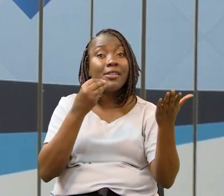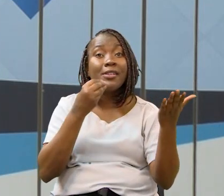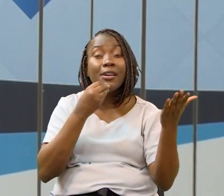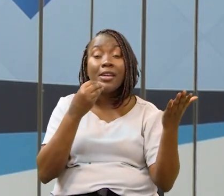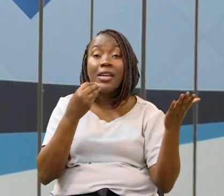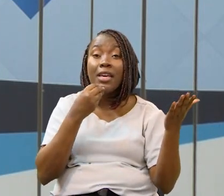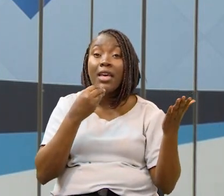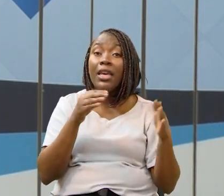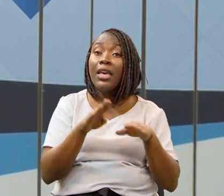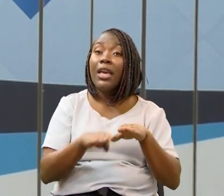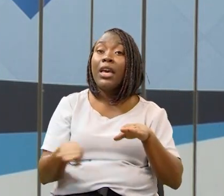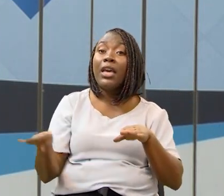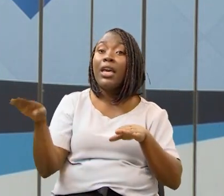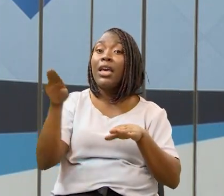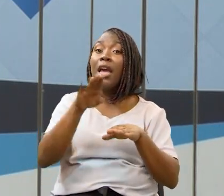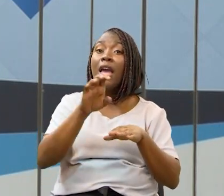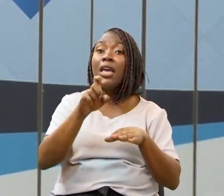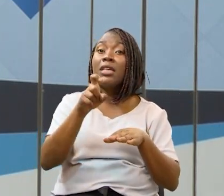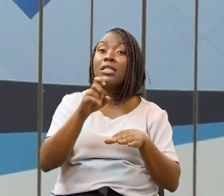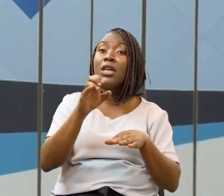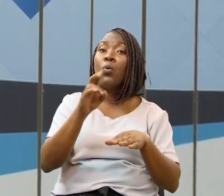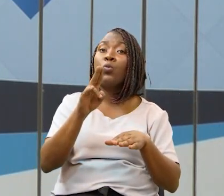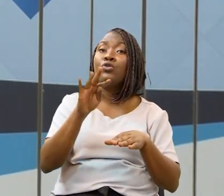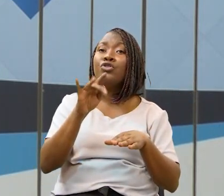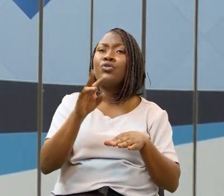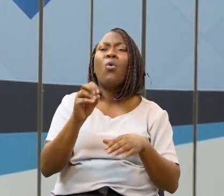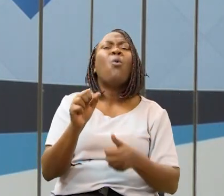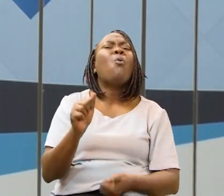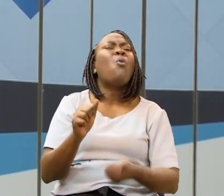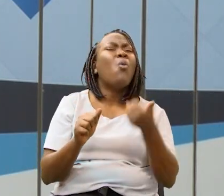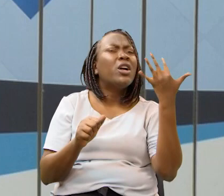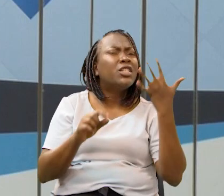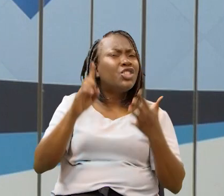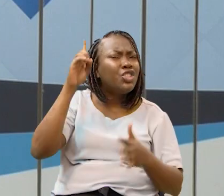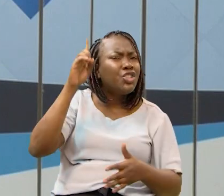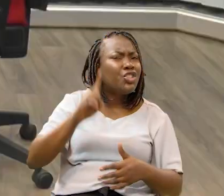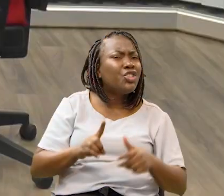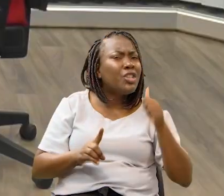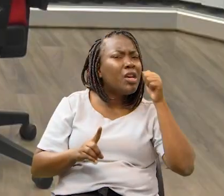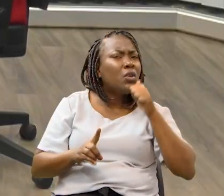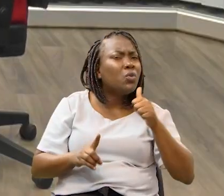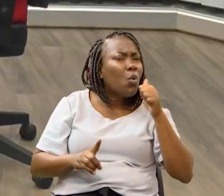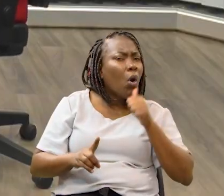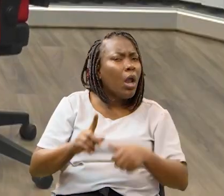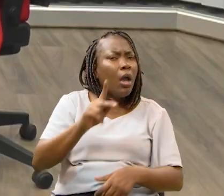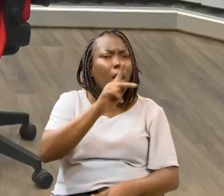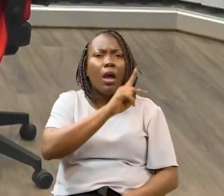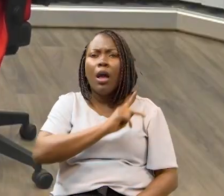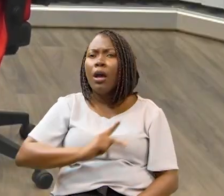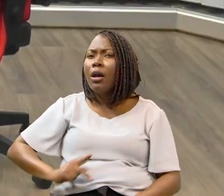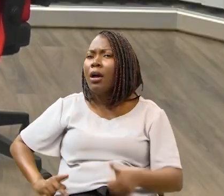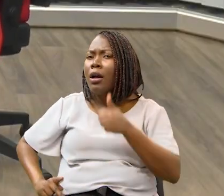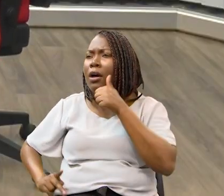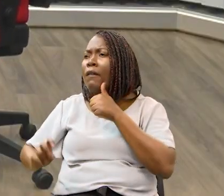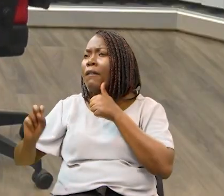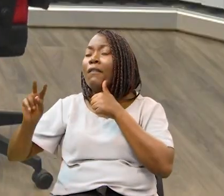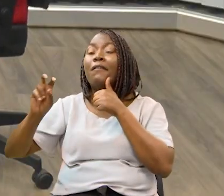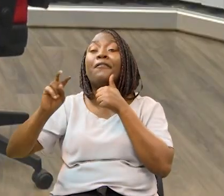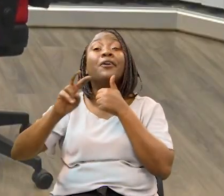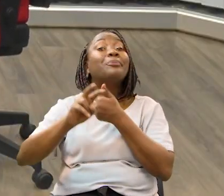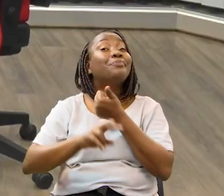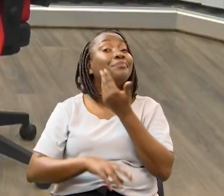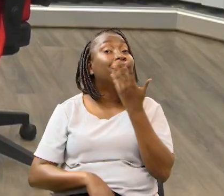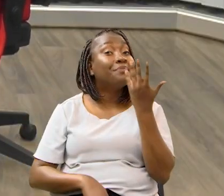por exemplo, em cargos executivos. Quantas diretoras, né? Quantas presidentas dentro das empresas a gente